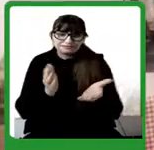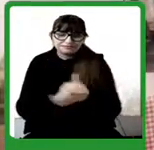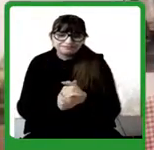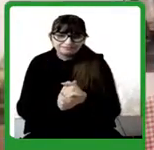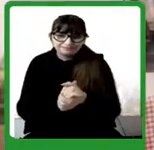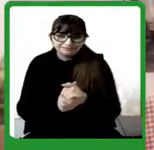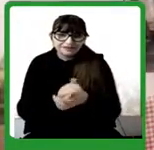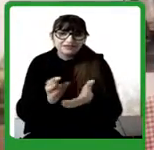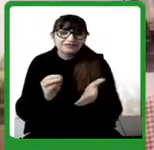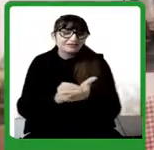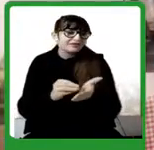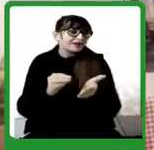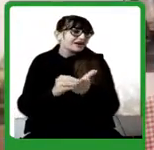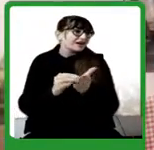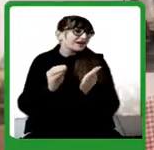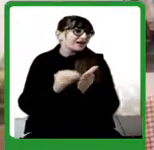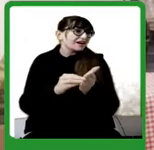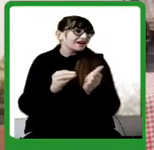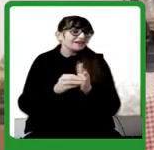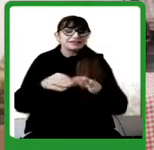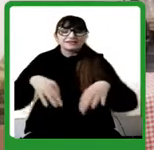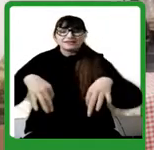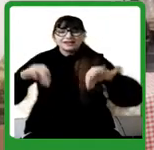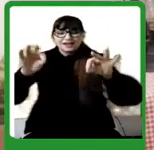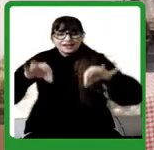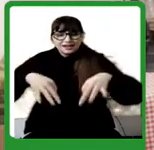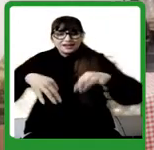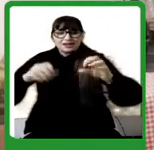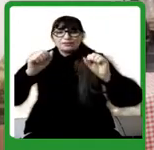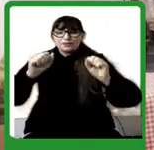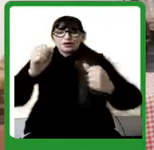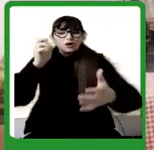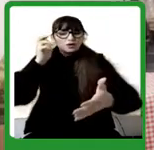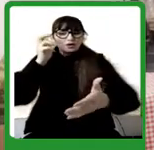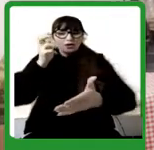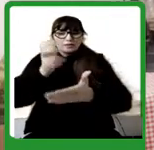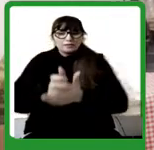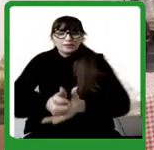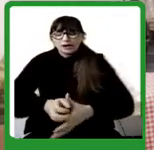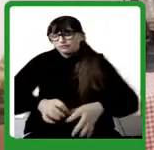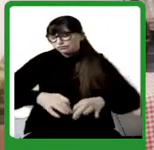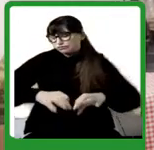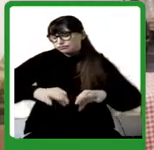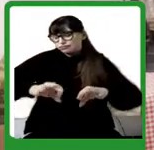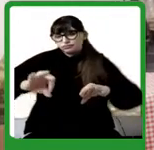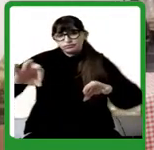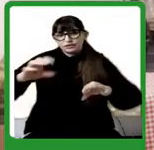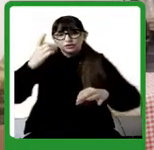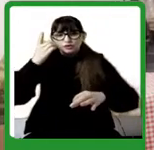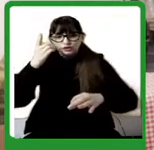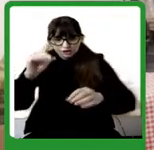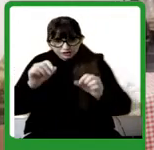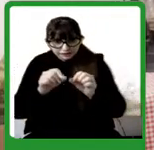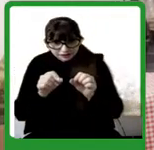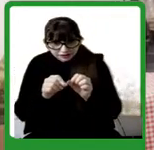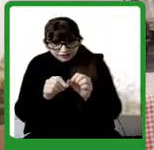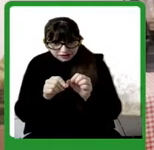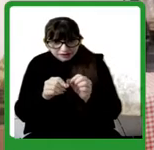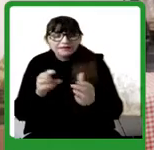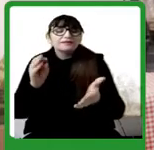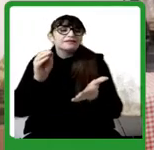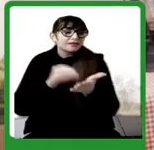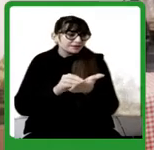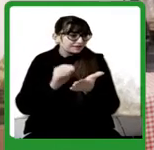Faltar lona. Tu pode ter certeza, tu pode comprar 150 mil metros de lona, que no dia que tu fizer silagem, vai faltar